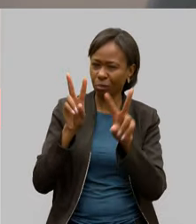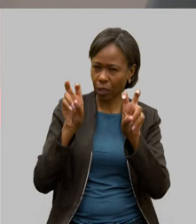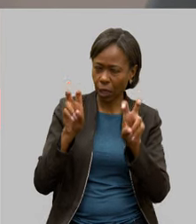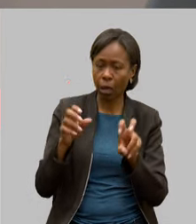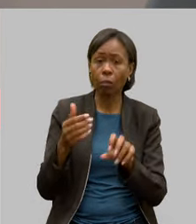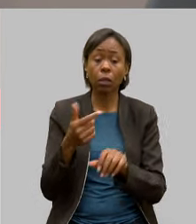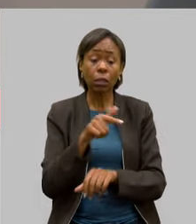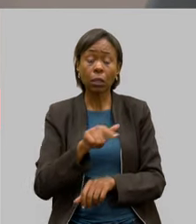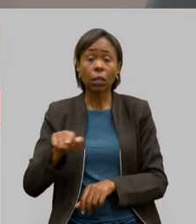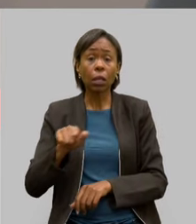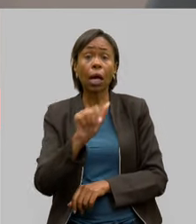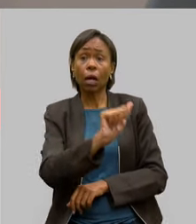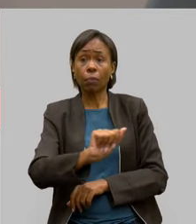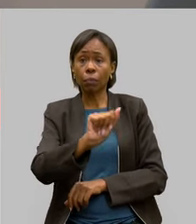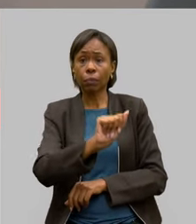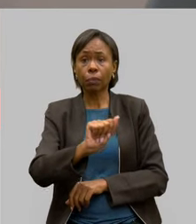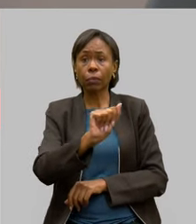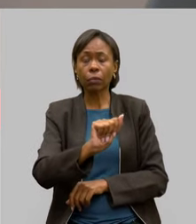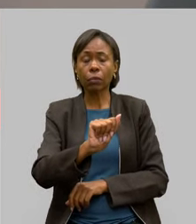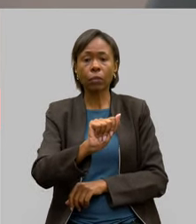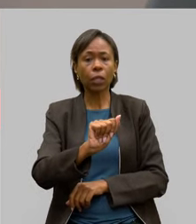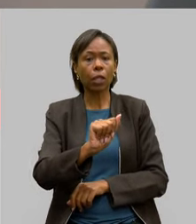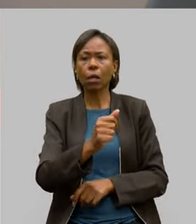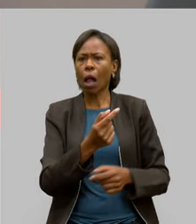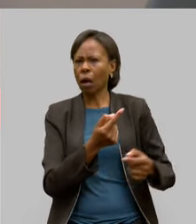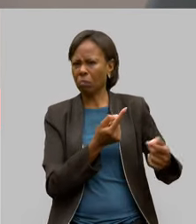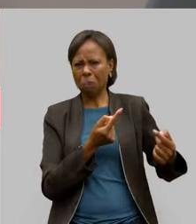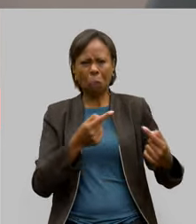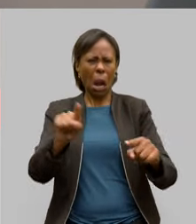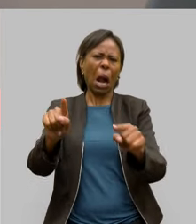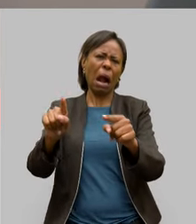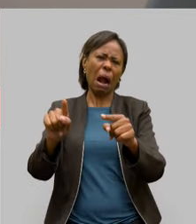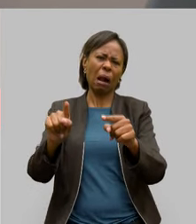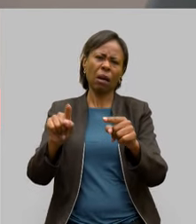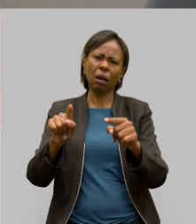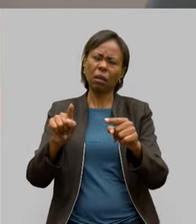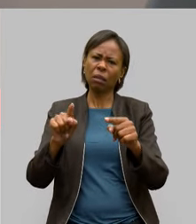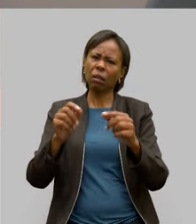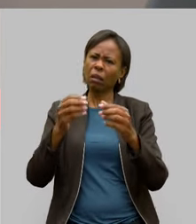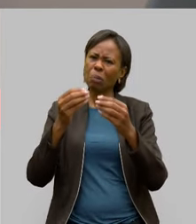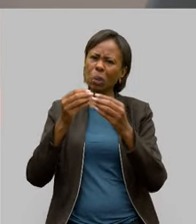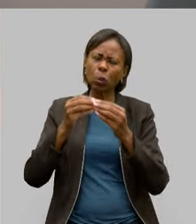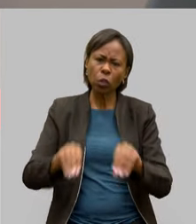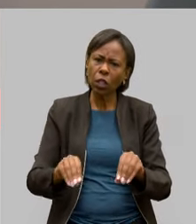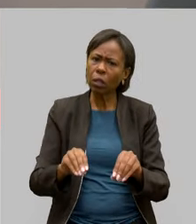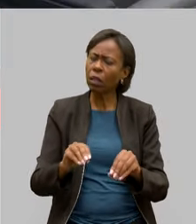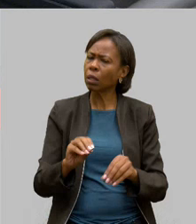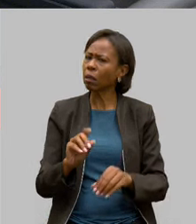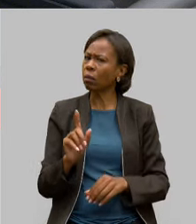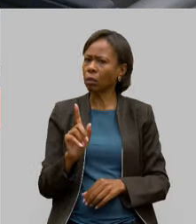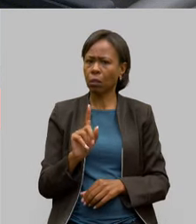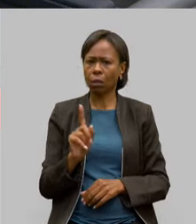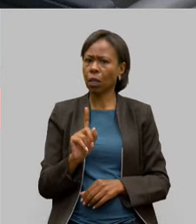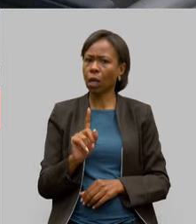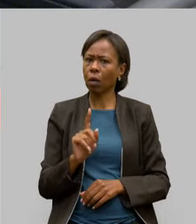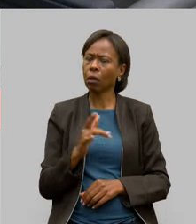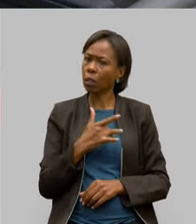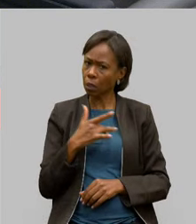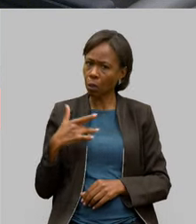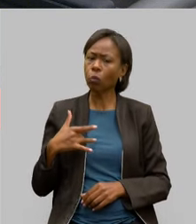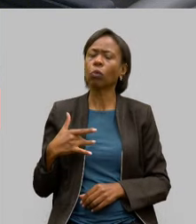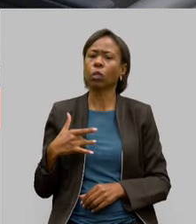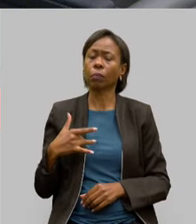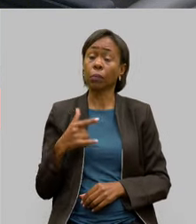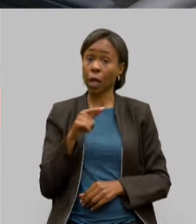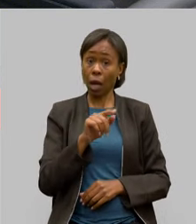não estão atacando ferindo esse bem jurídico que é a saúde pública ao contrário as